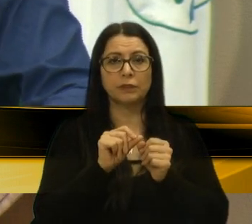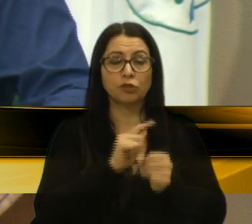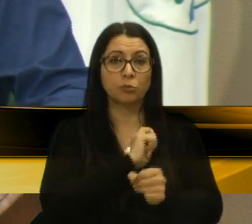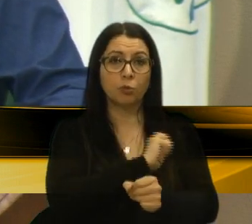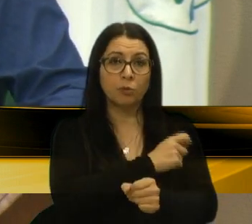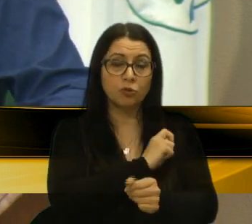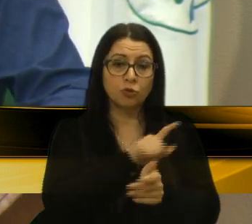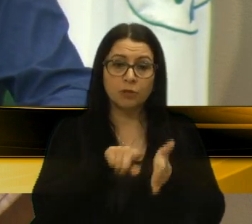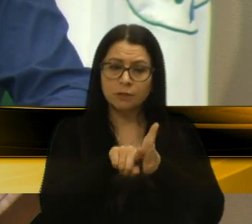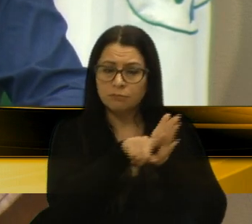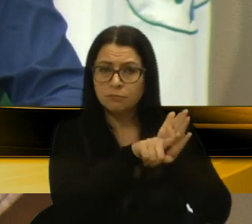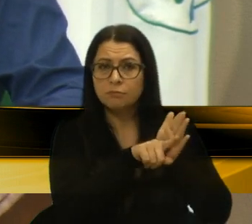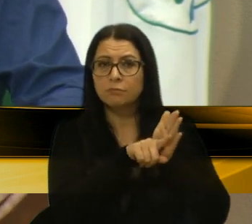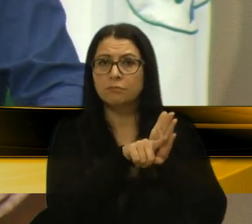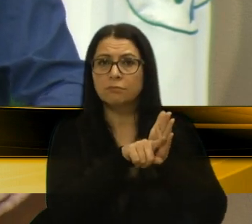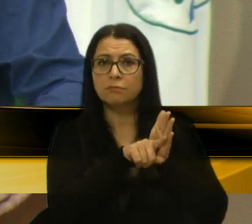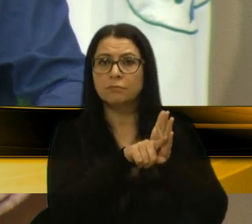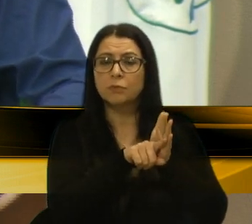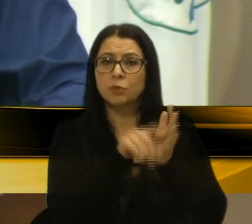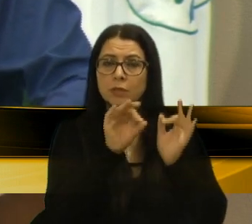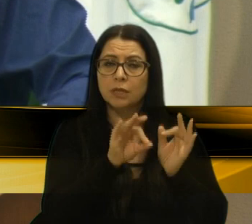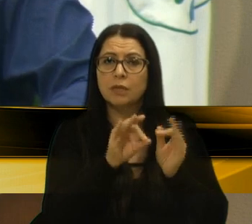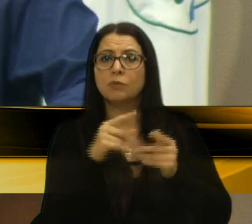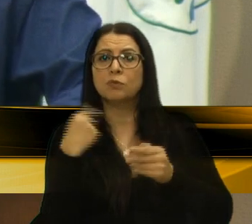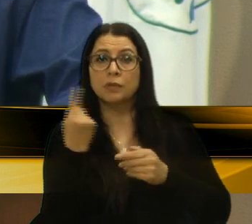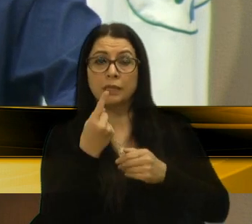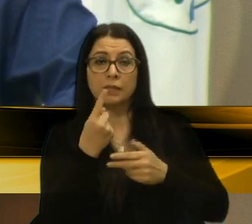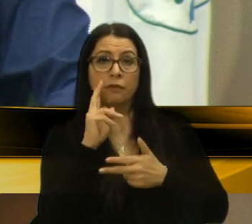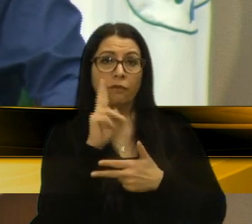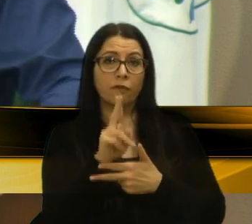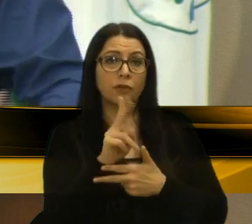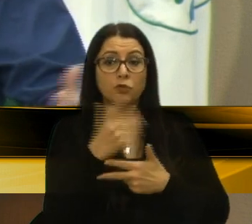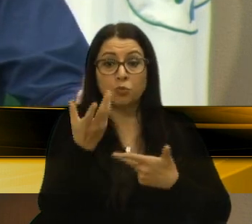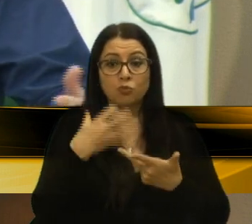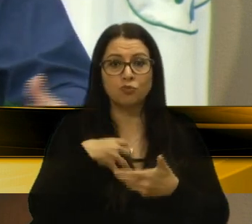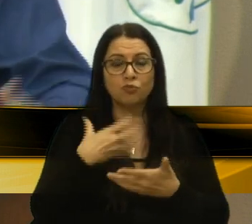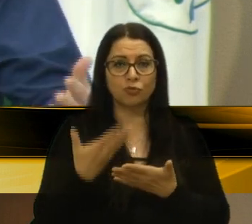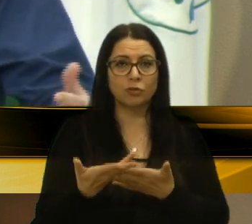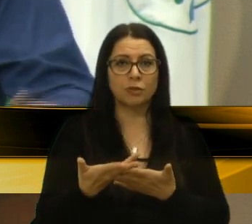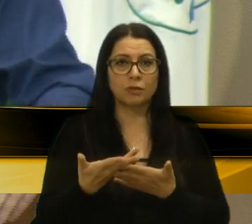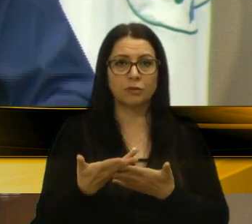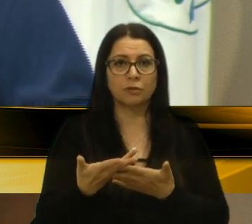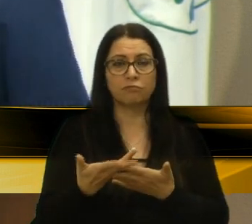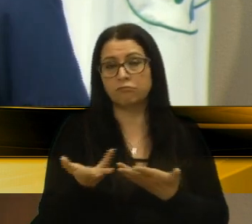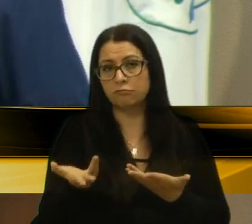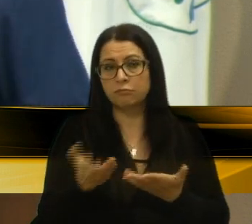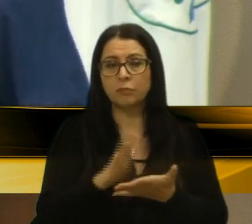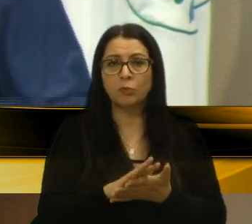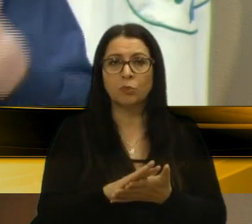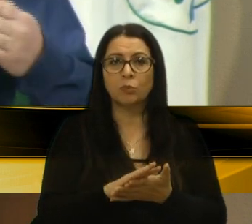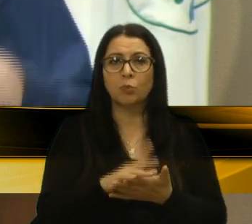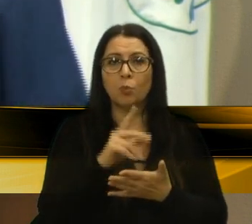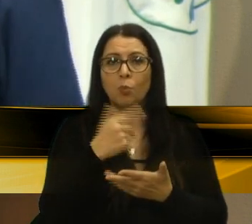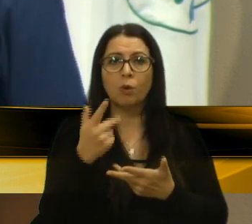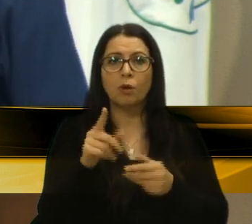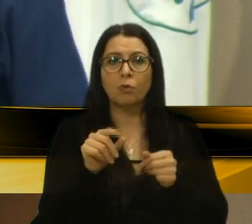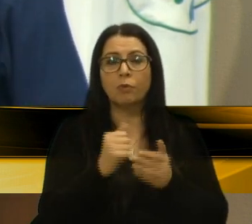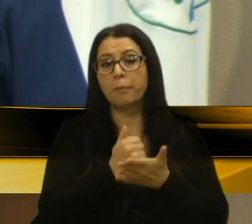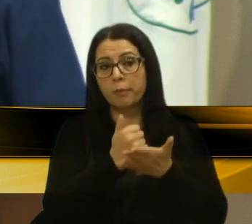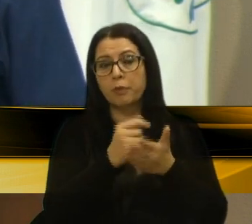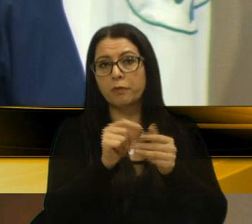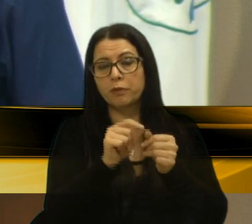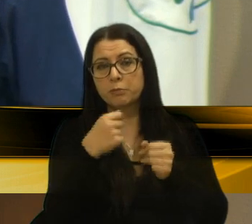possa fazer uma perícia, que se investigue isso de alguma forma, seja lá com qual instrumento